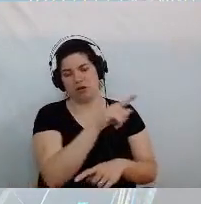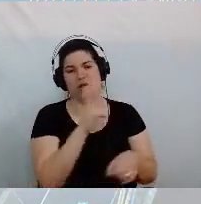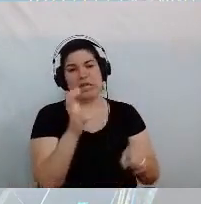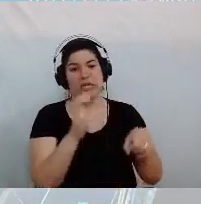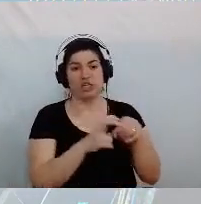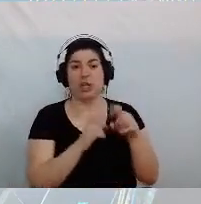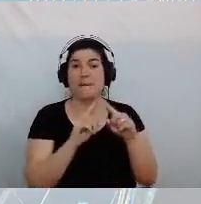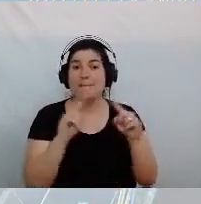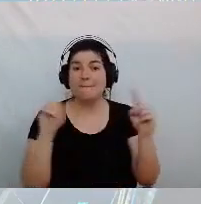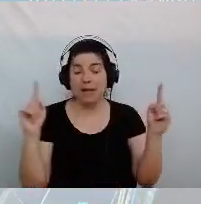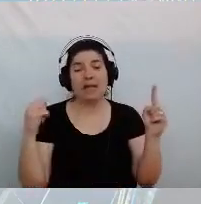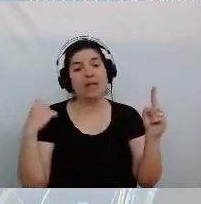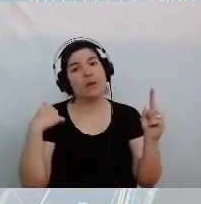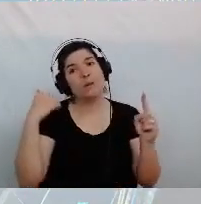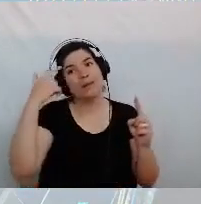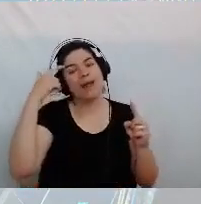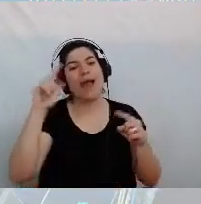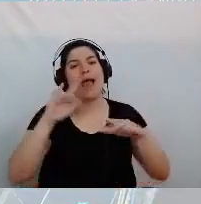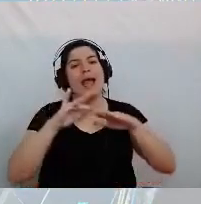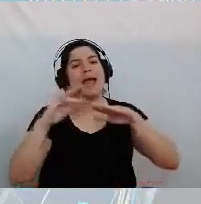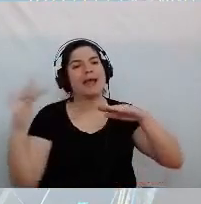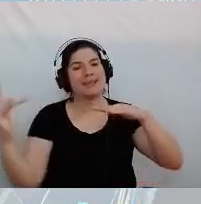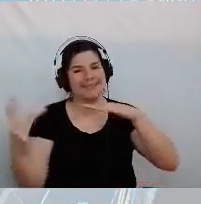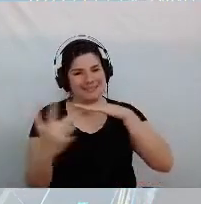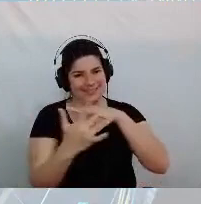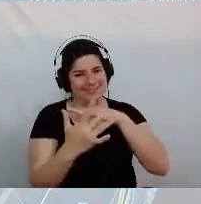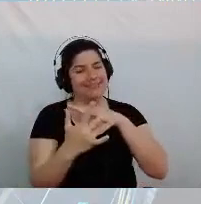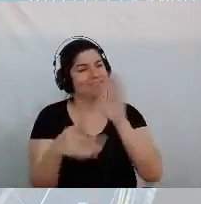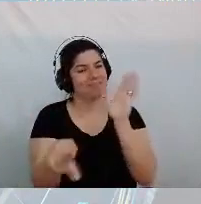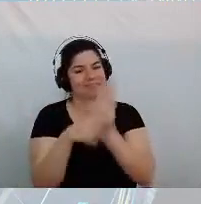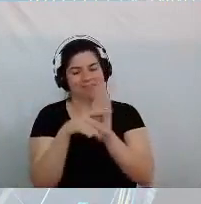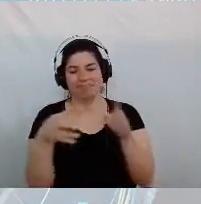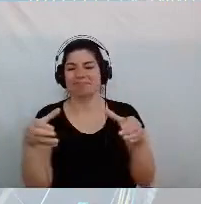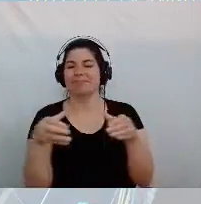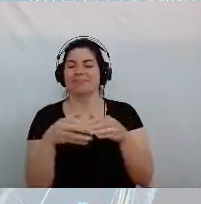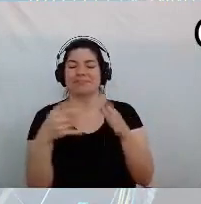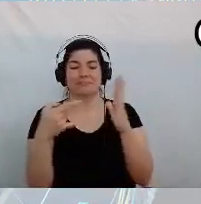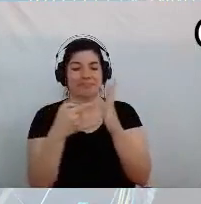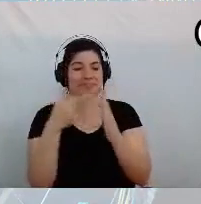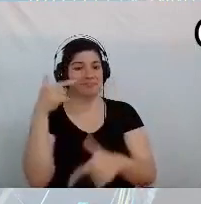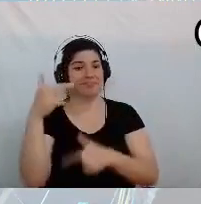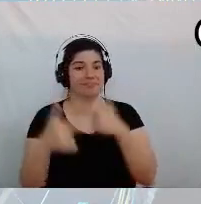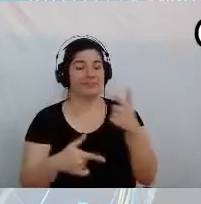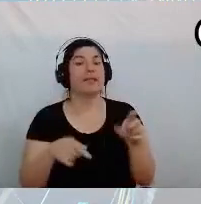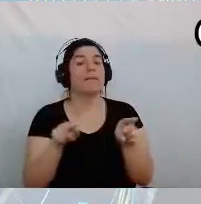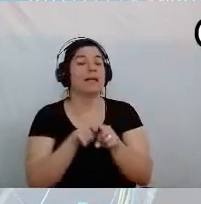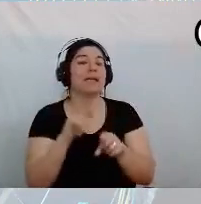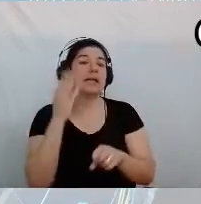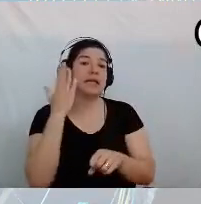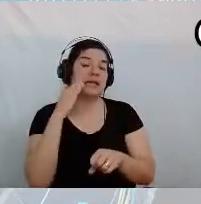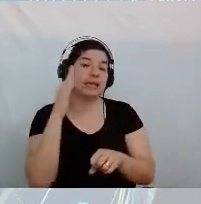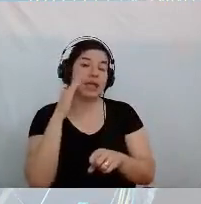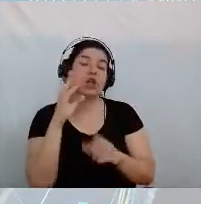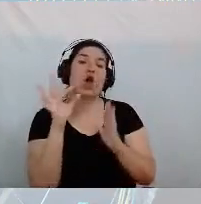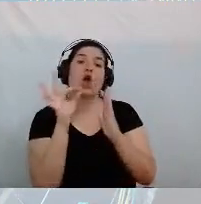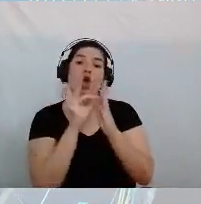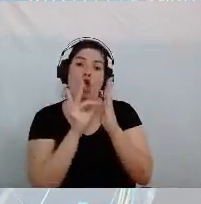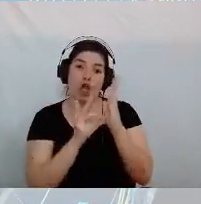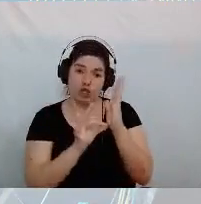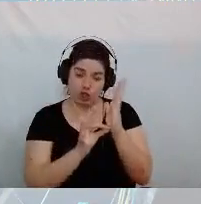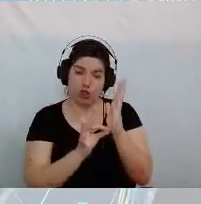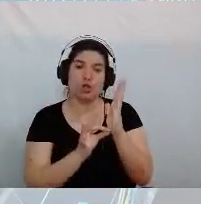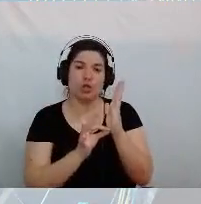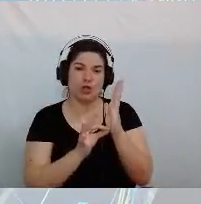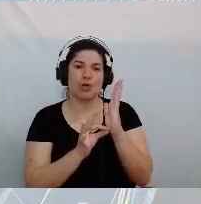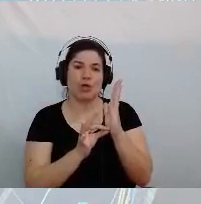Git é a grande rede social do time de desenvolvimento aliás eu entendo que o código fonte é a grande fonte da Verdade mas não o código fonte puro